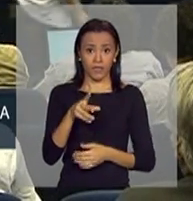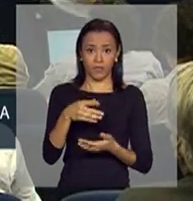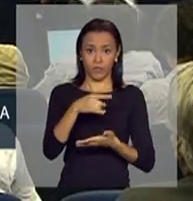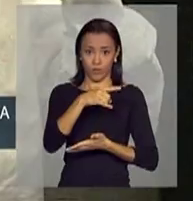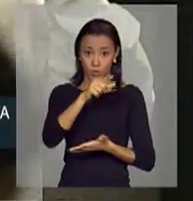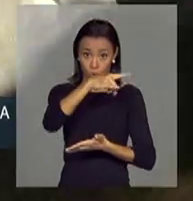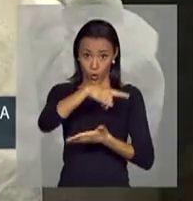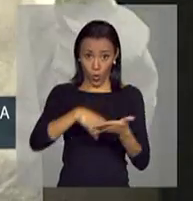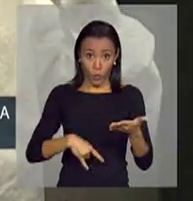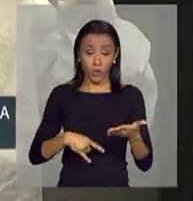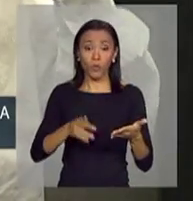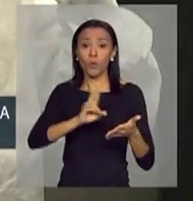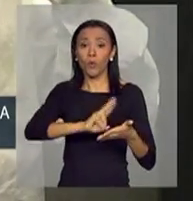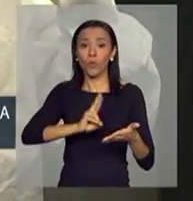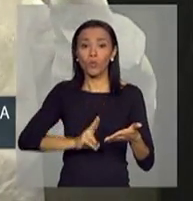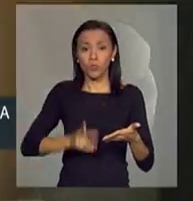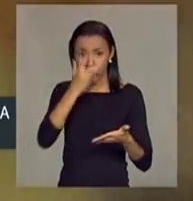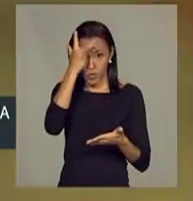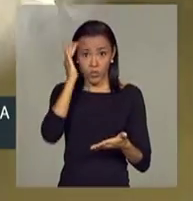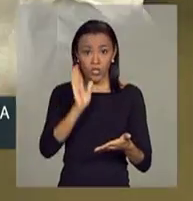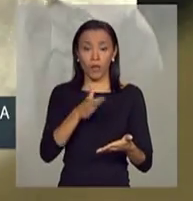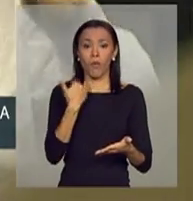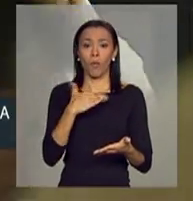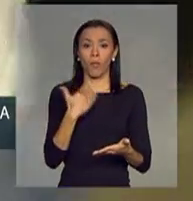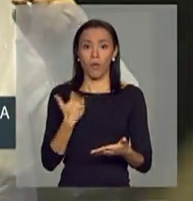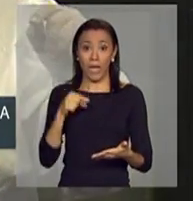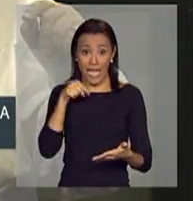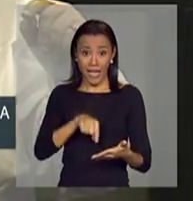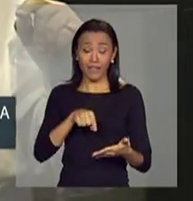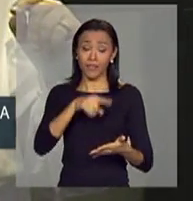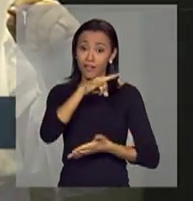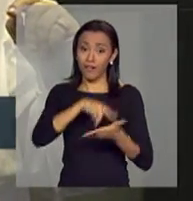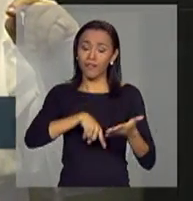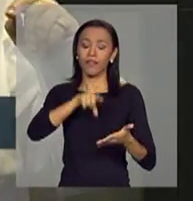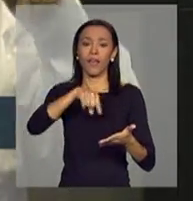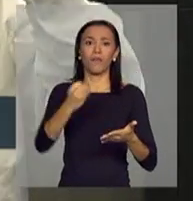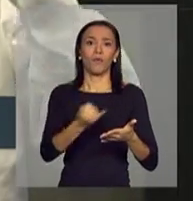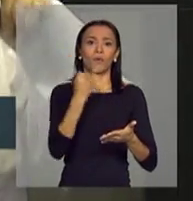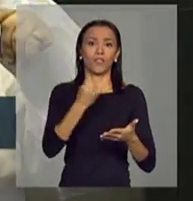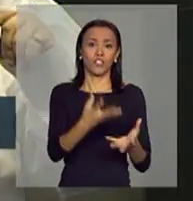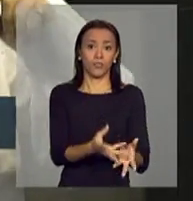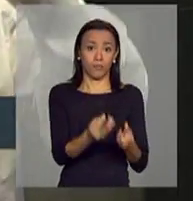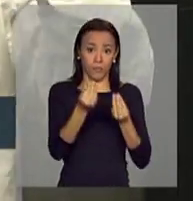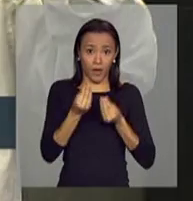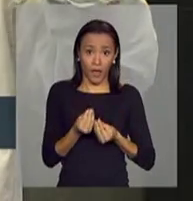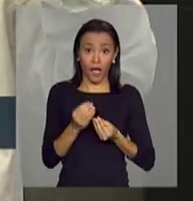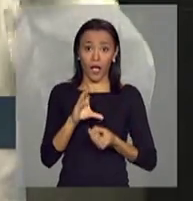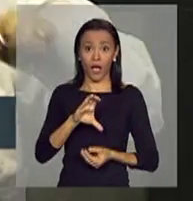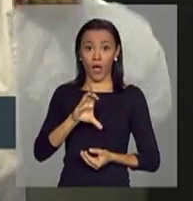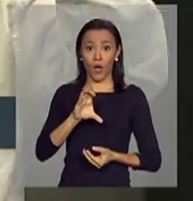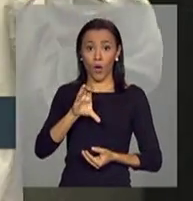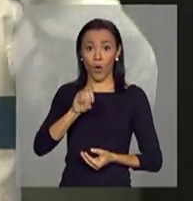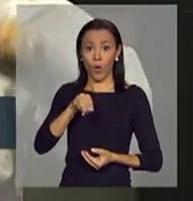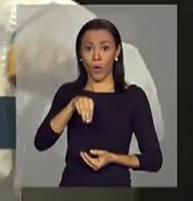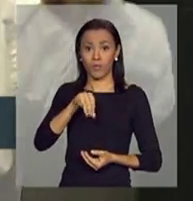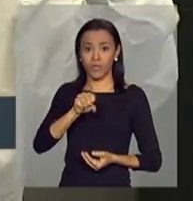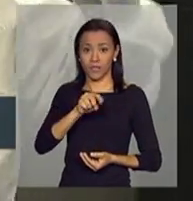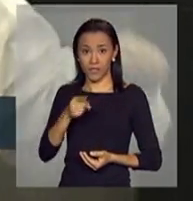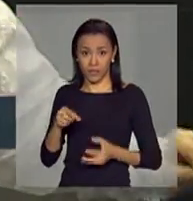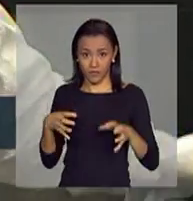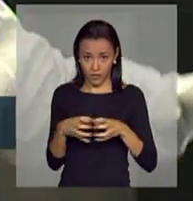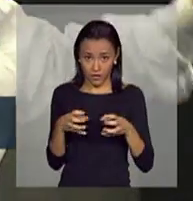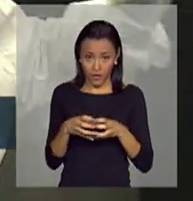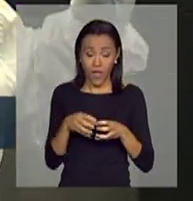mortas, ele tem um outro dado que torna esse documento também muito importante para a Comissão da Verdade, que é o seguinte, é ele que indica